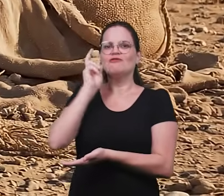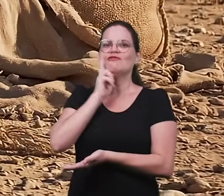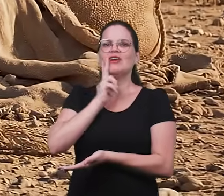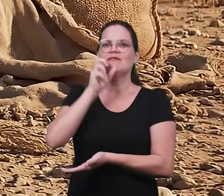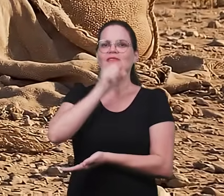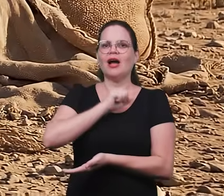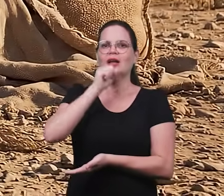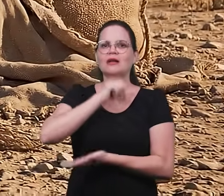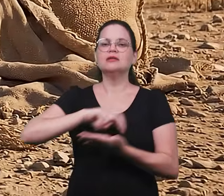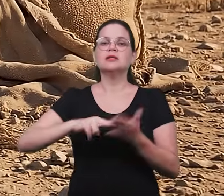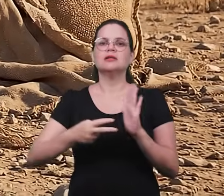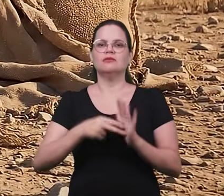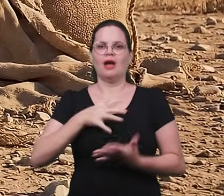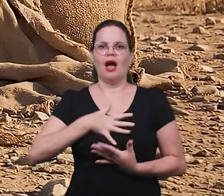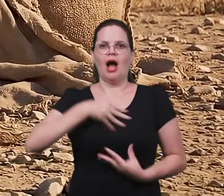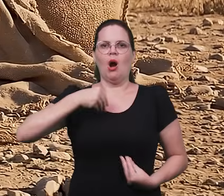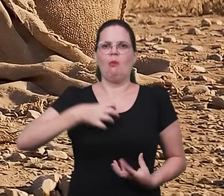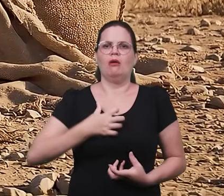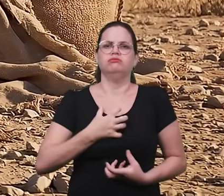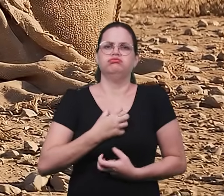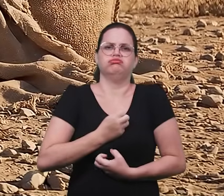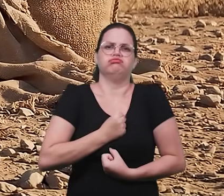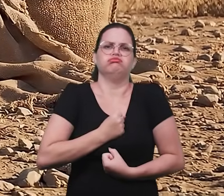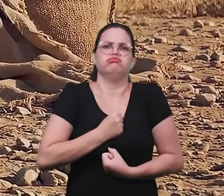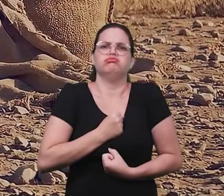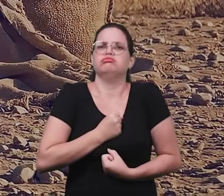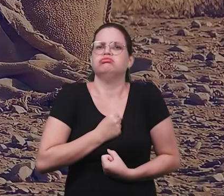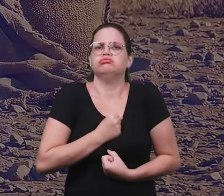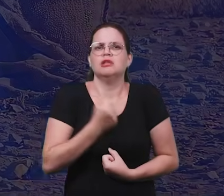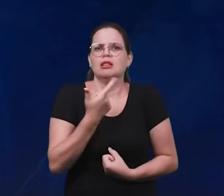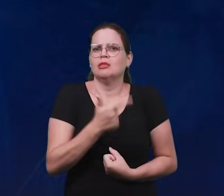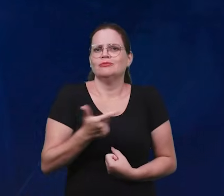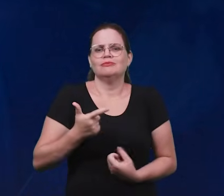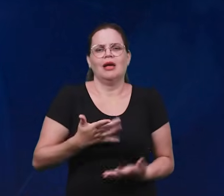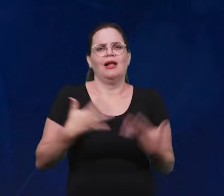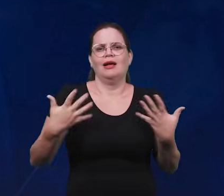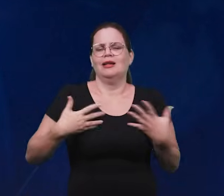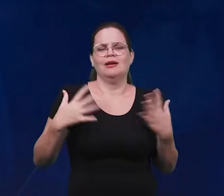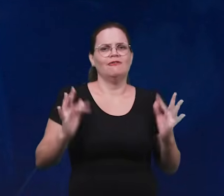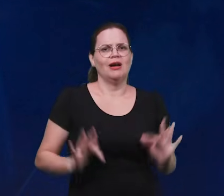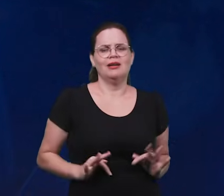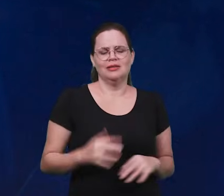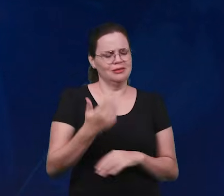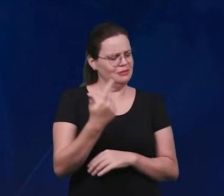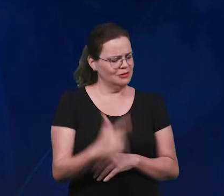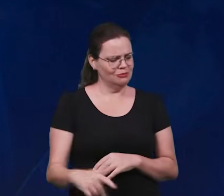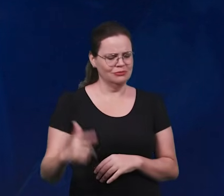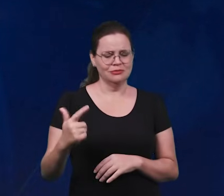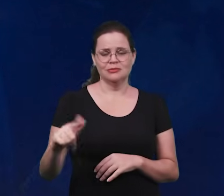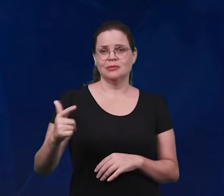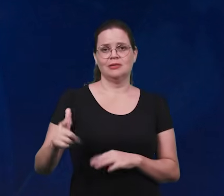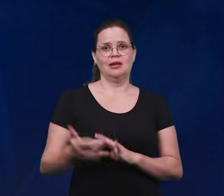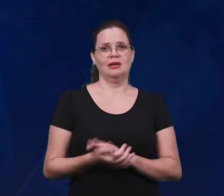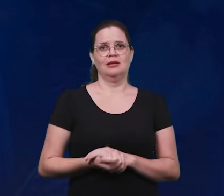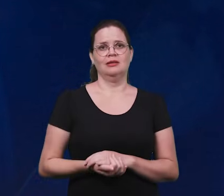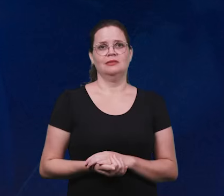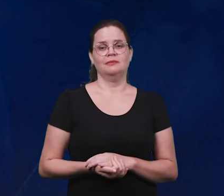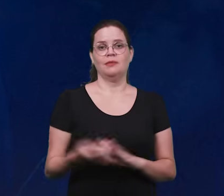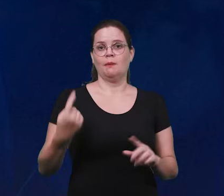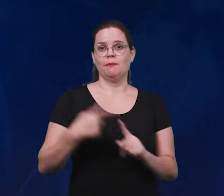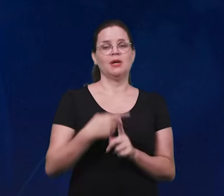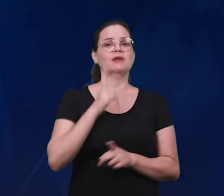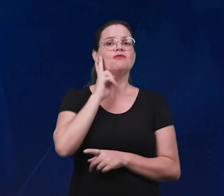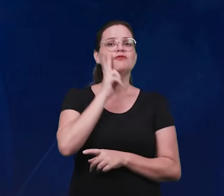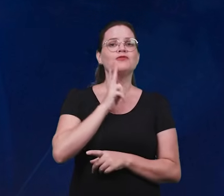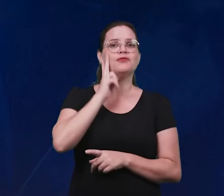da alma do homem, quando ele não tem mais alegria, aquela alegria do Espírito Santo. O vinho